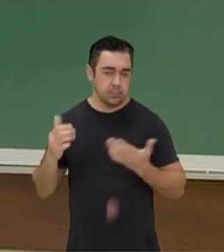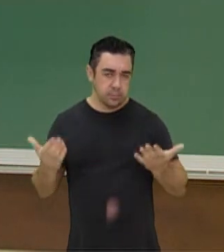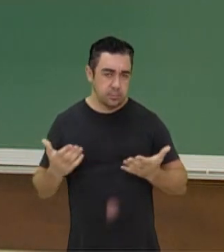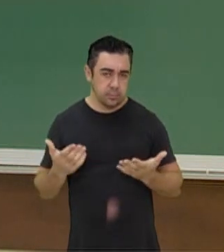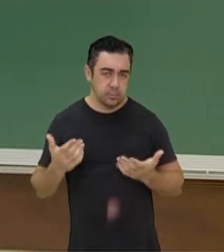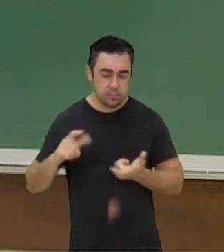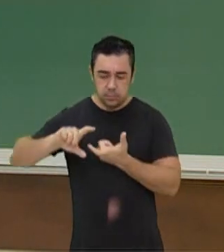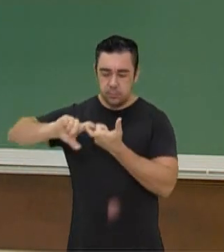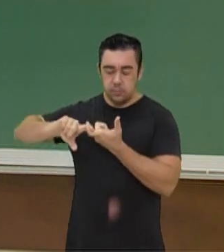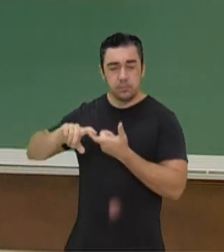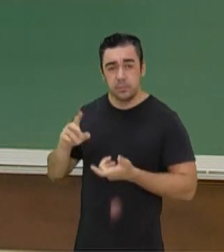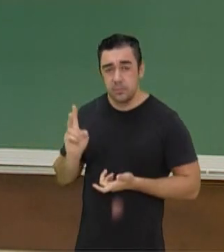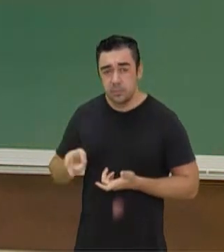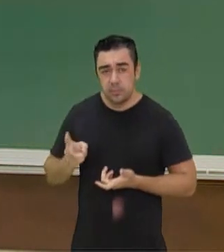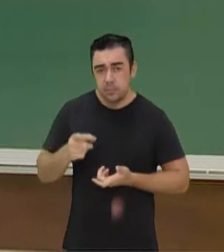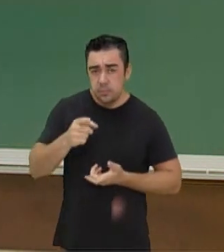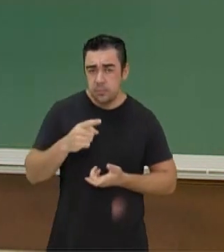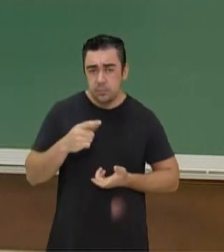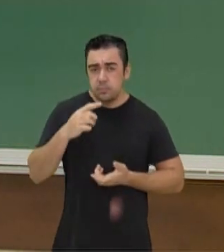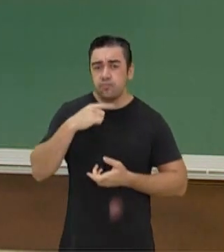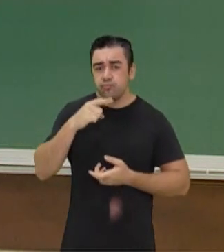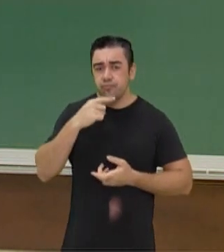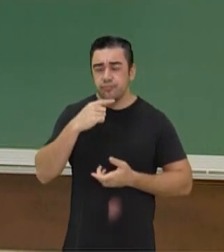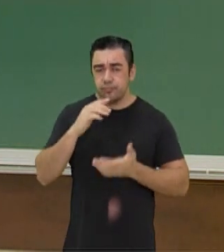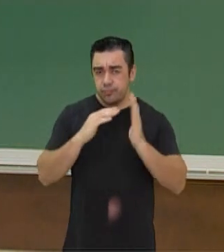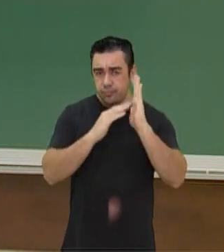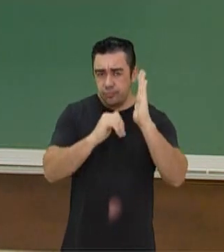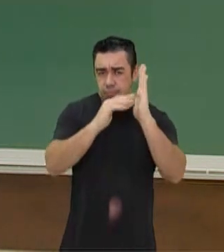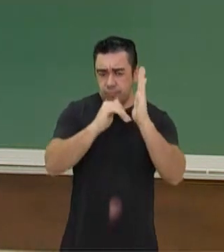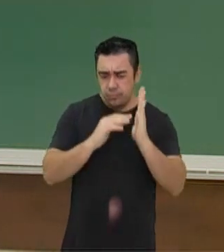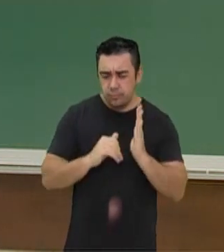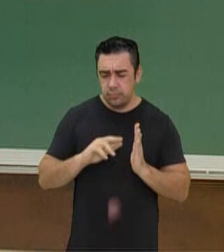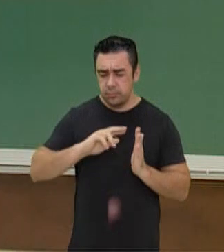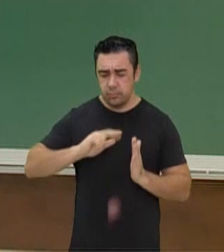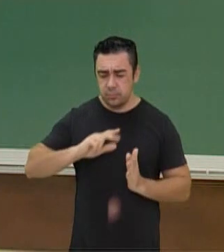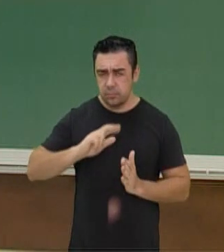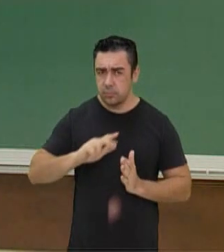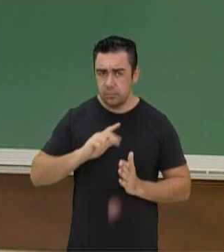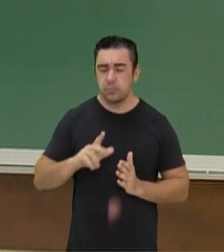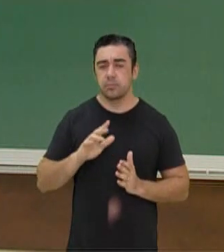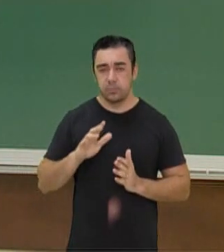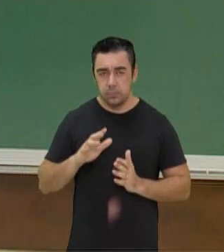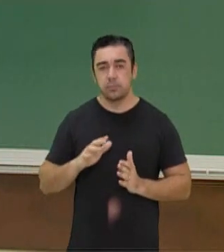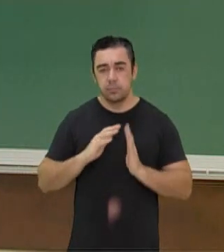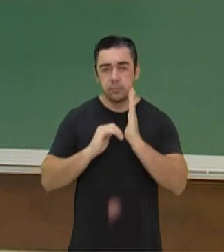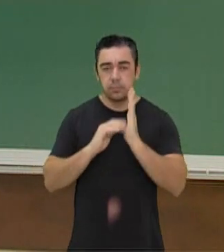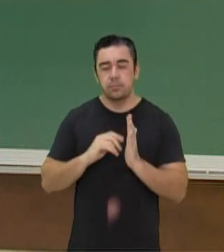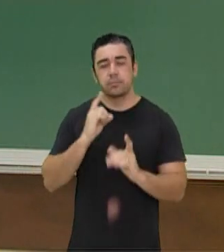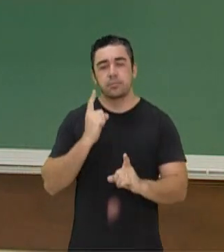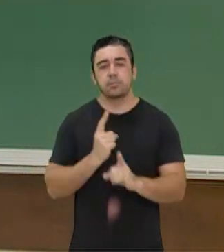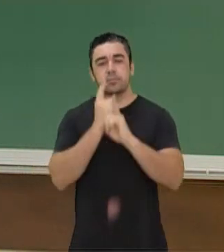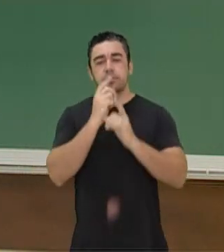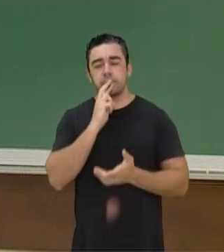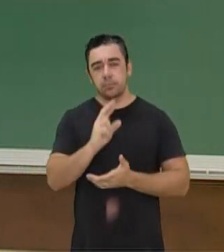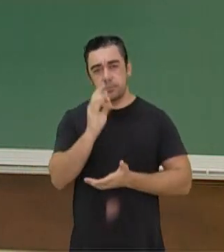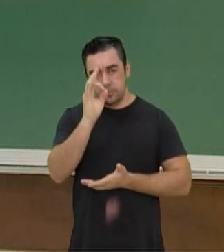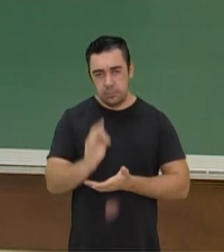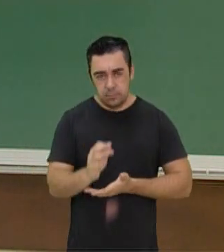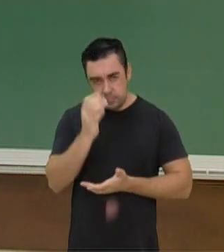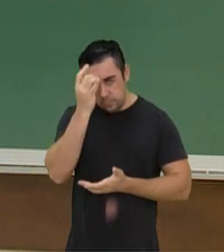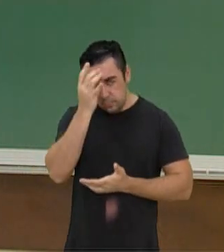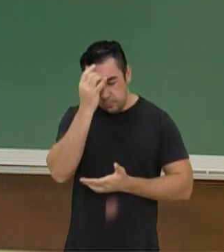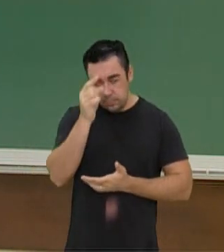Sempre quando vocês não tiverem certeza, vão excluindo aquelas que é impossível ser, entendeu? E daí fica mais fácil de